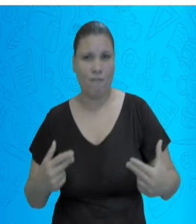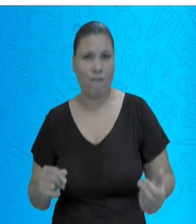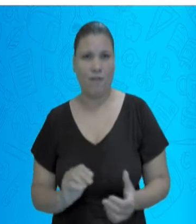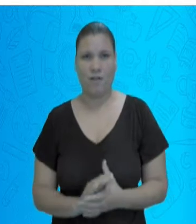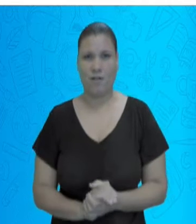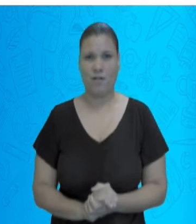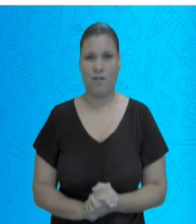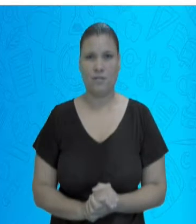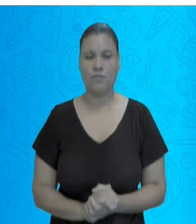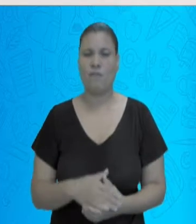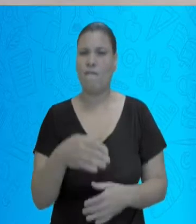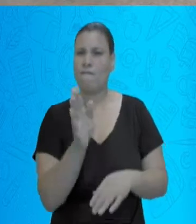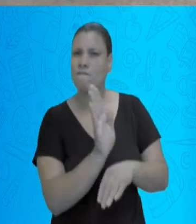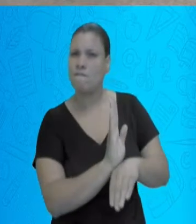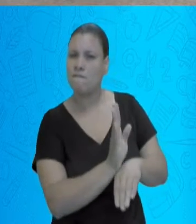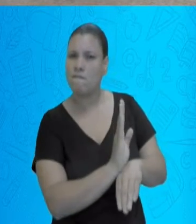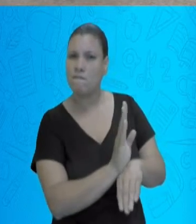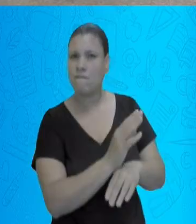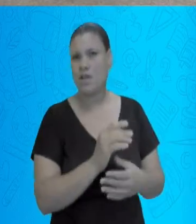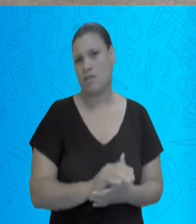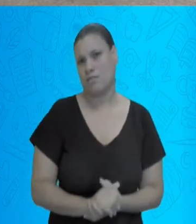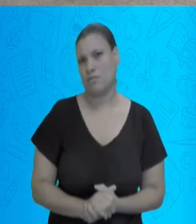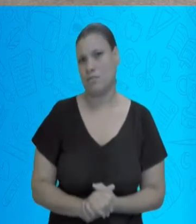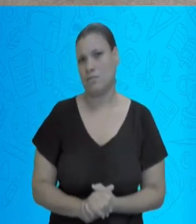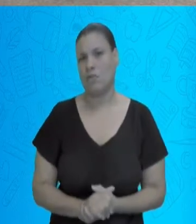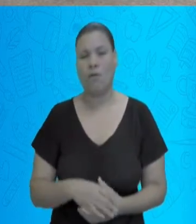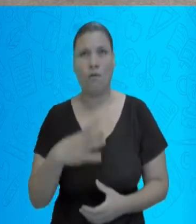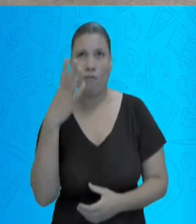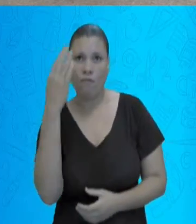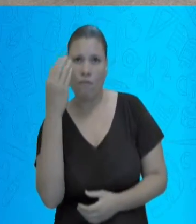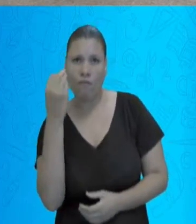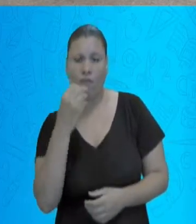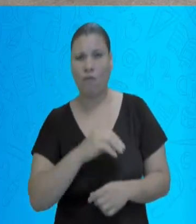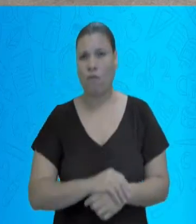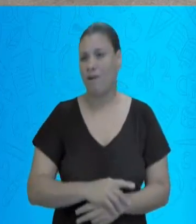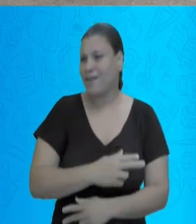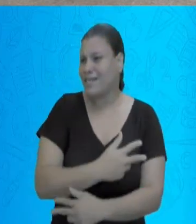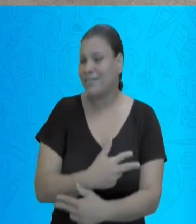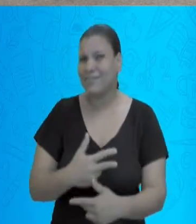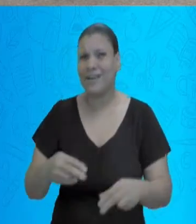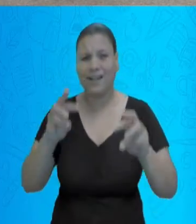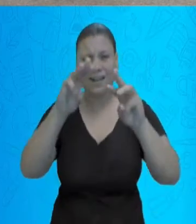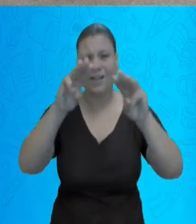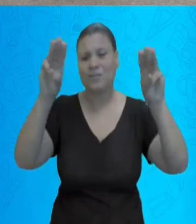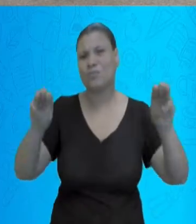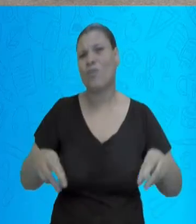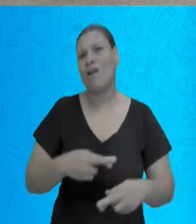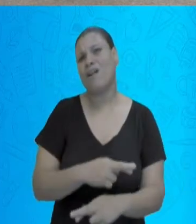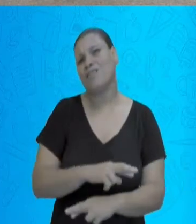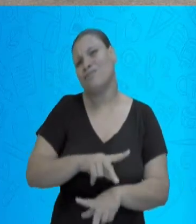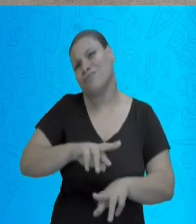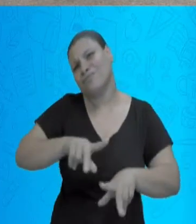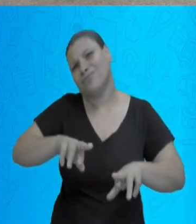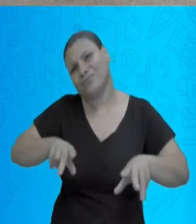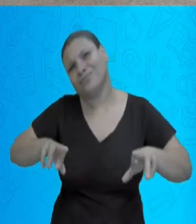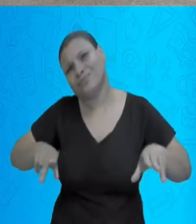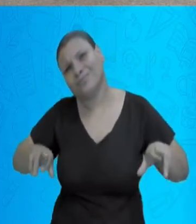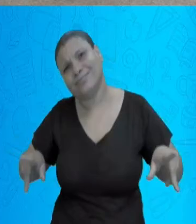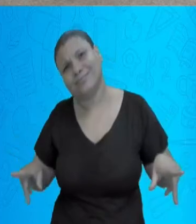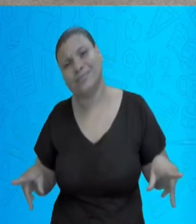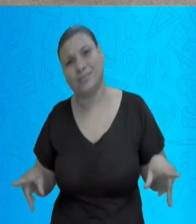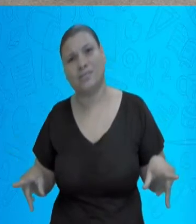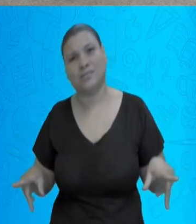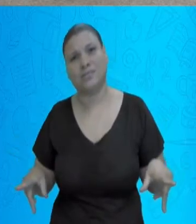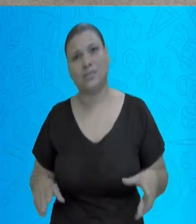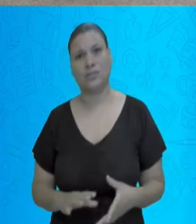de várias formas. A gente tem museu que tem peças expostas e a gente tem museu de multimídia, que a